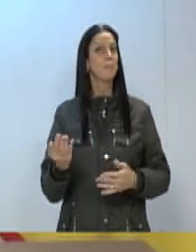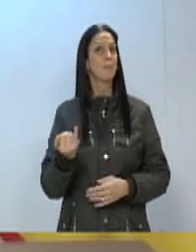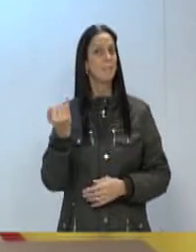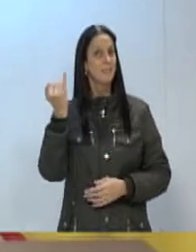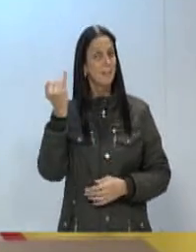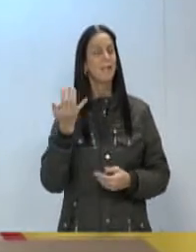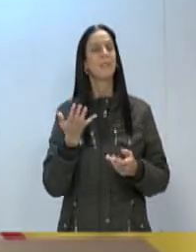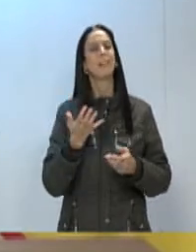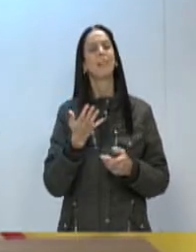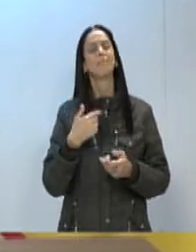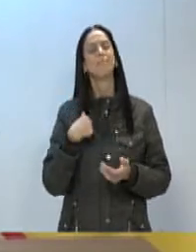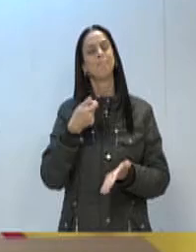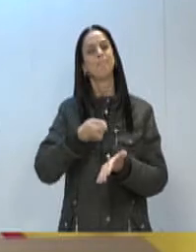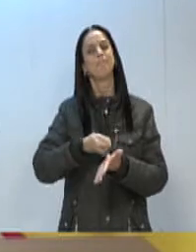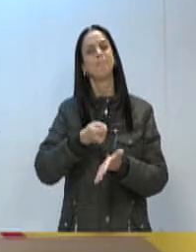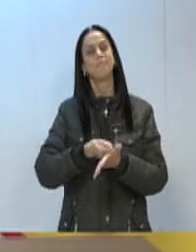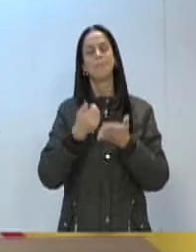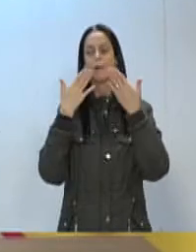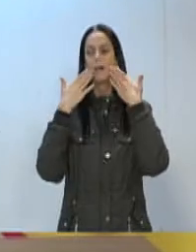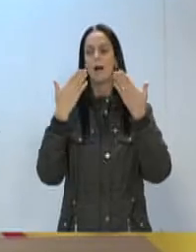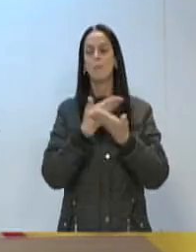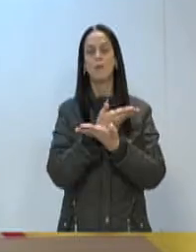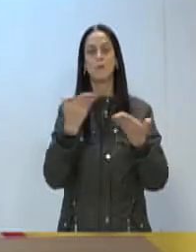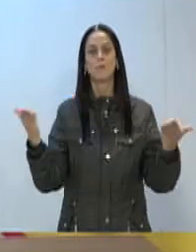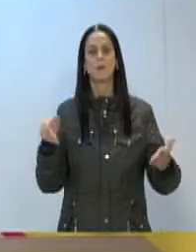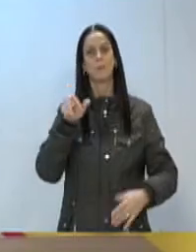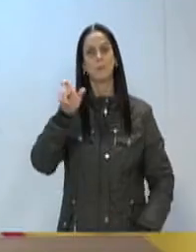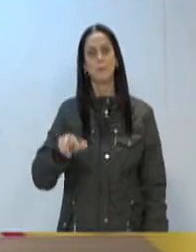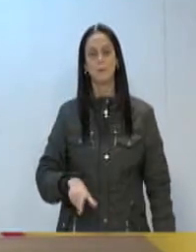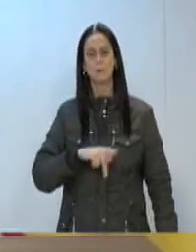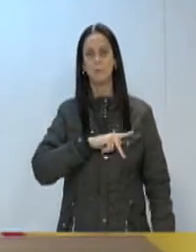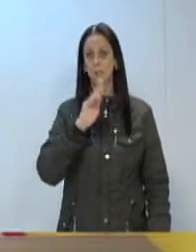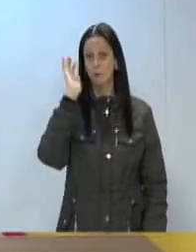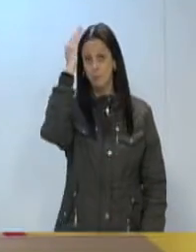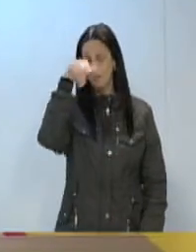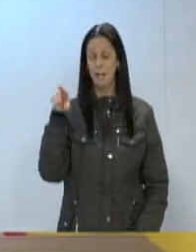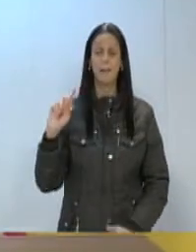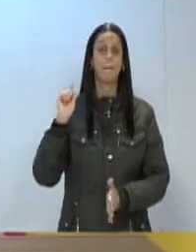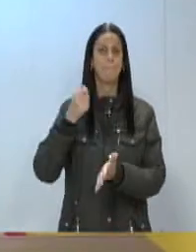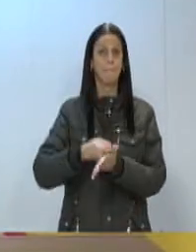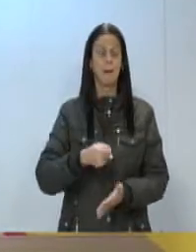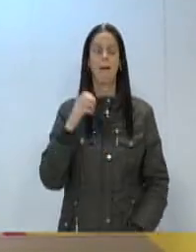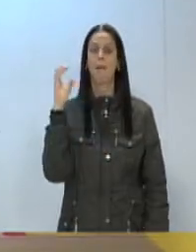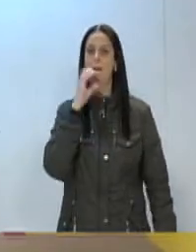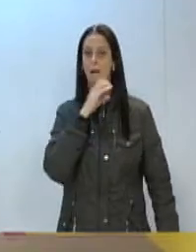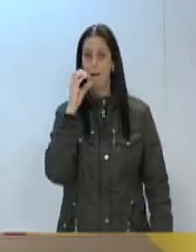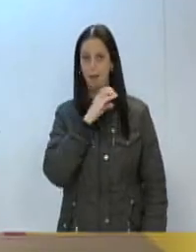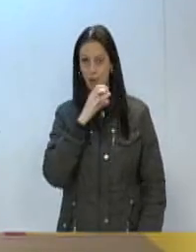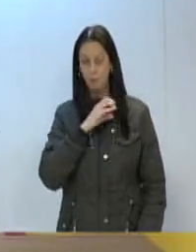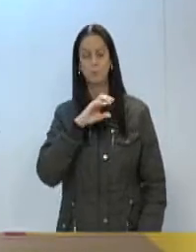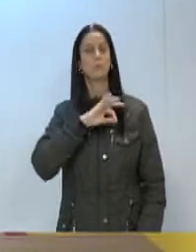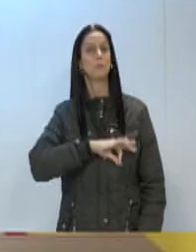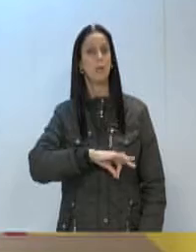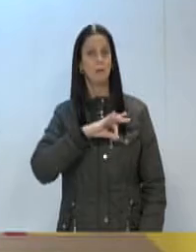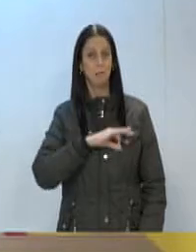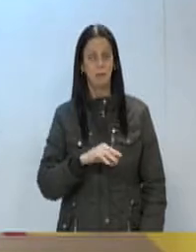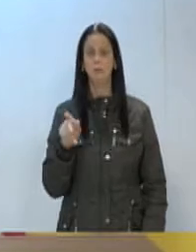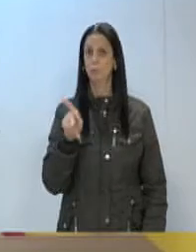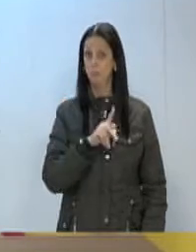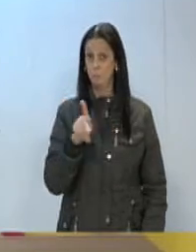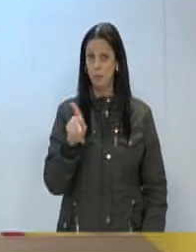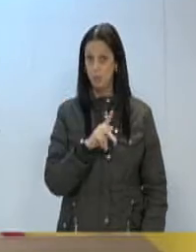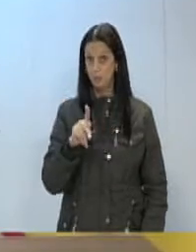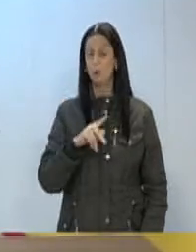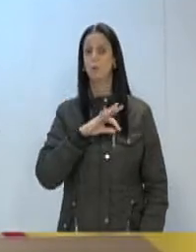quero aqui fazer Minha cobrança pública o Prefeito Mário e o debran para que pague o mais rápido possível piso para o profissional da Educação